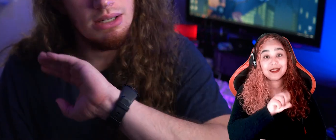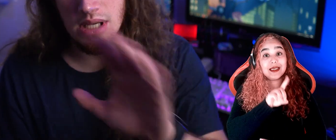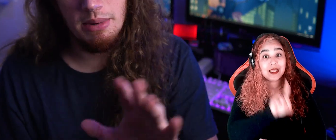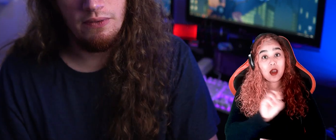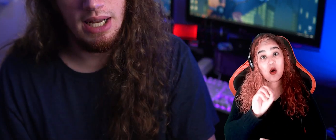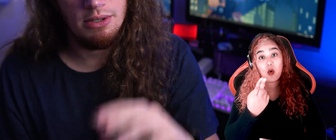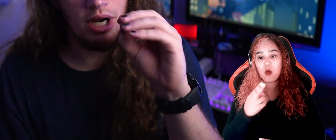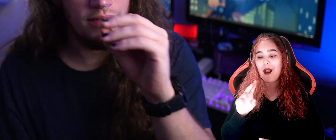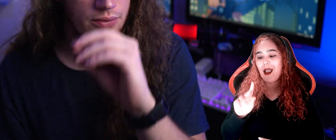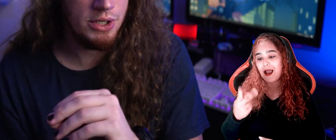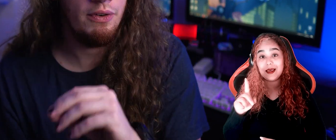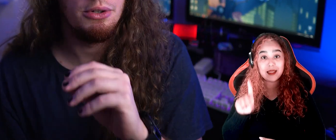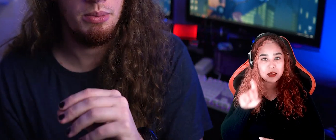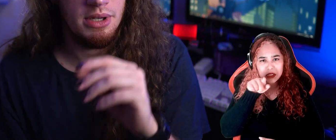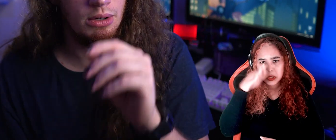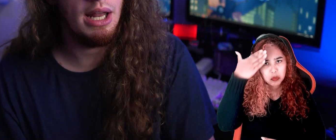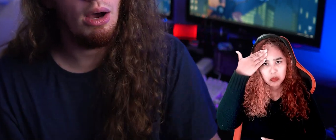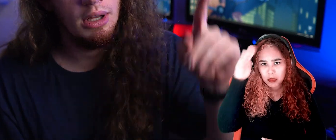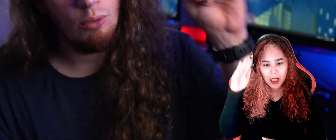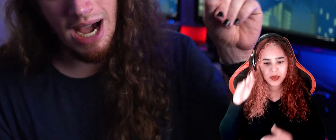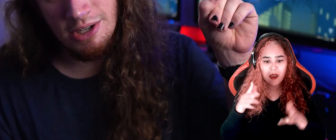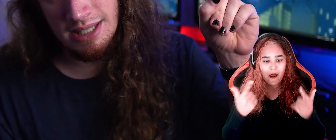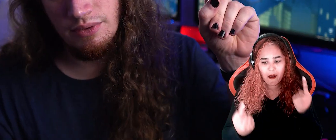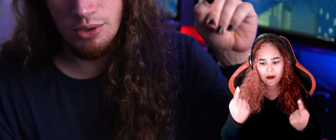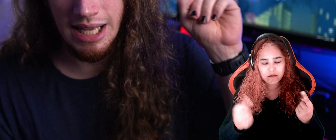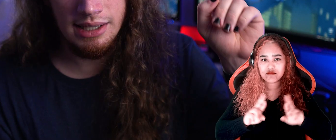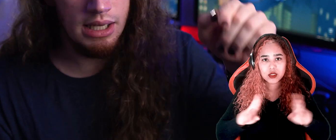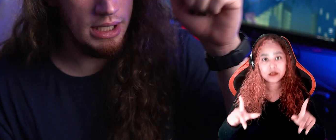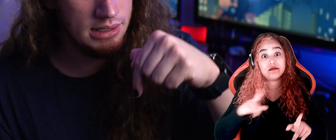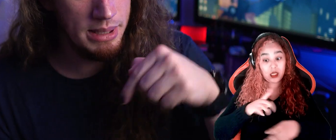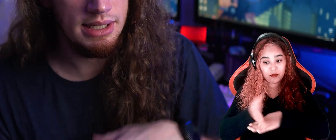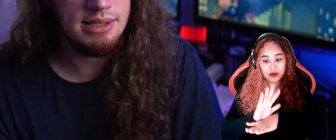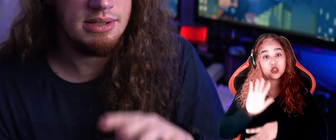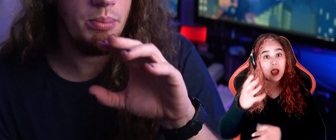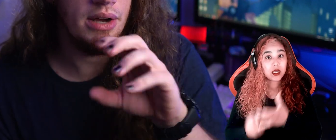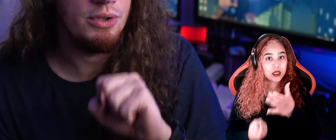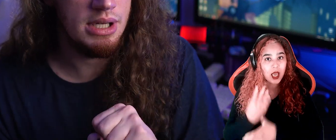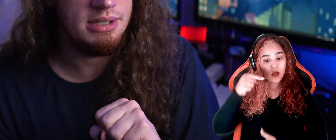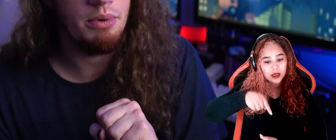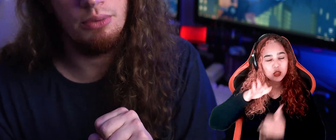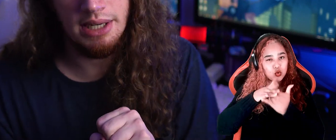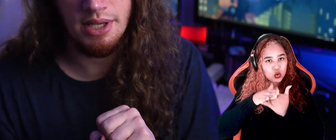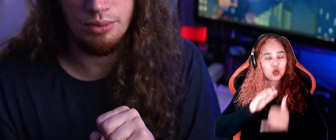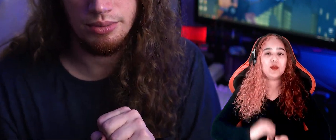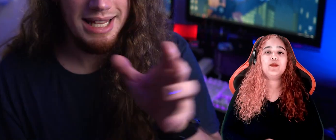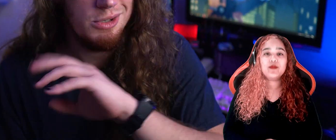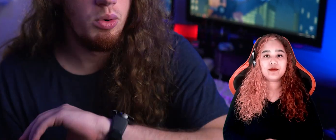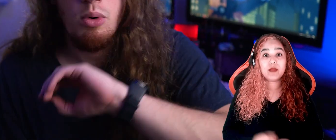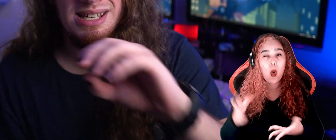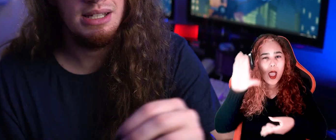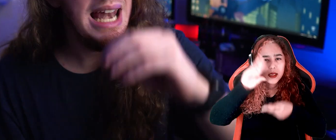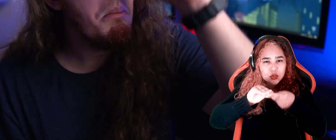HD, se você não sabe a diferença, eu já fiz um vídeo falando sobre isso aqui no canal. O card desse vídeo está aqui, o link também está na descrição para você se aprofundar nesse assunto.